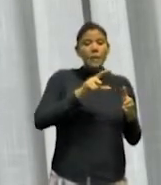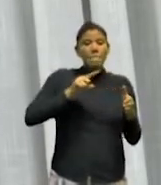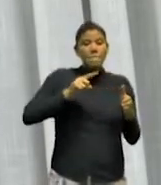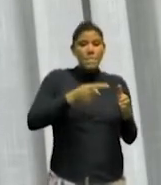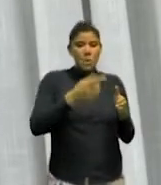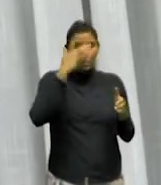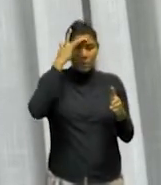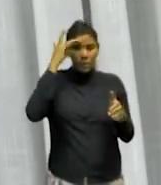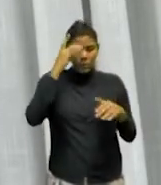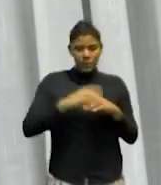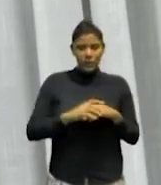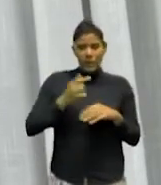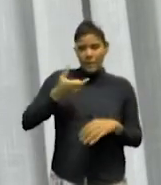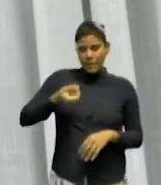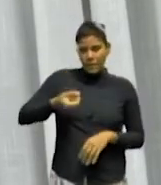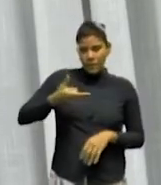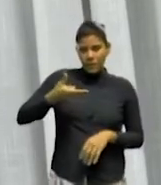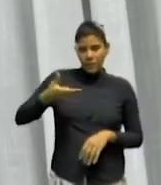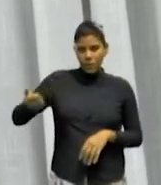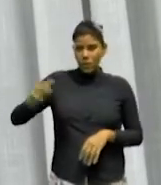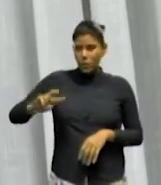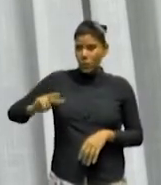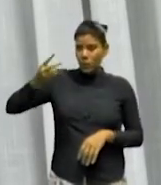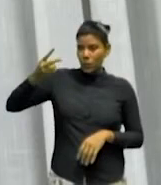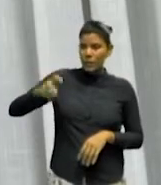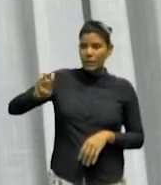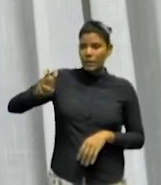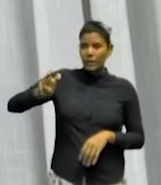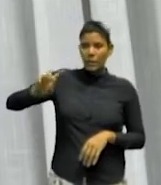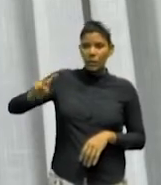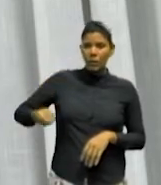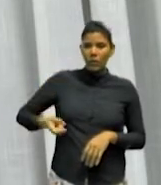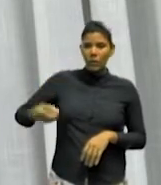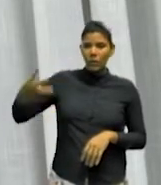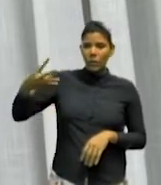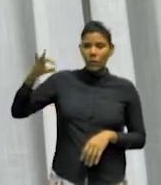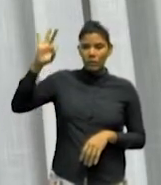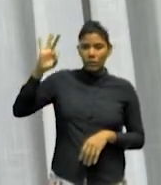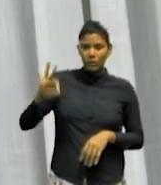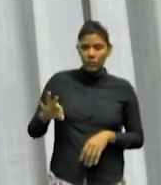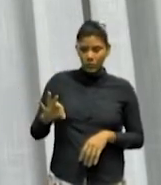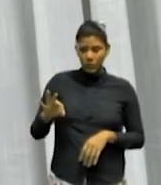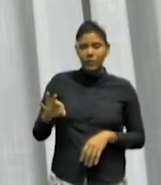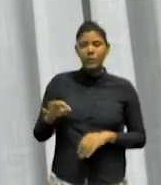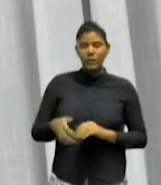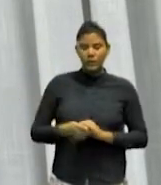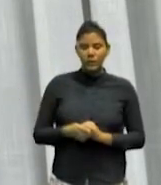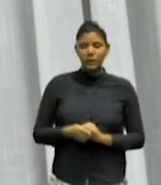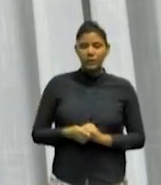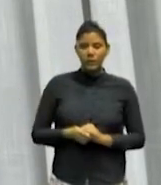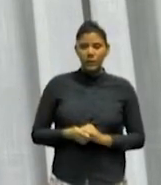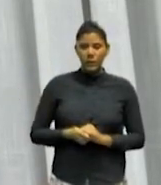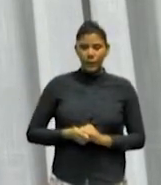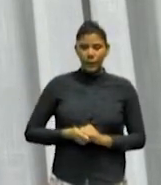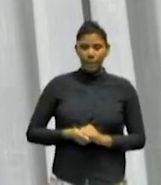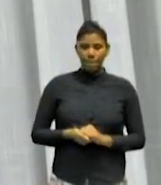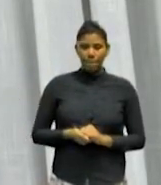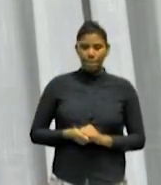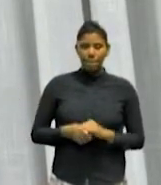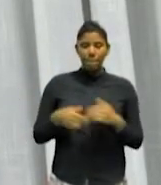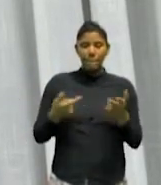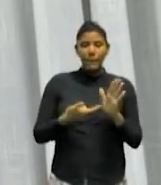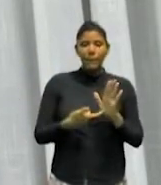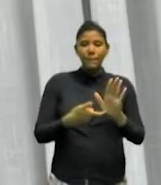em 2021, esse número subiu para 5,4 denúncias, né? O que mostra que isso é